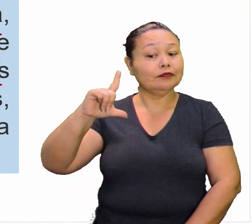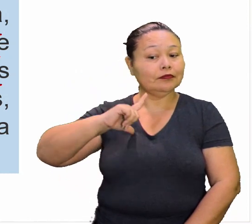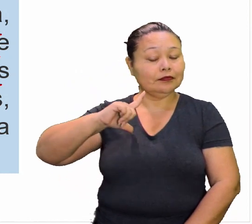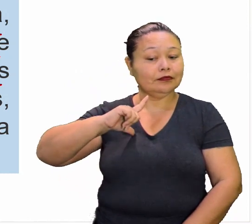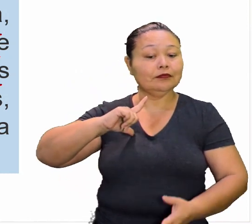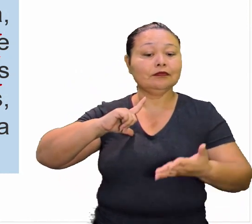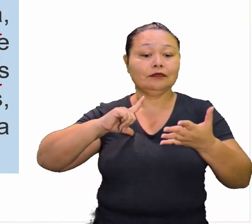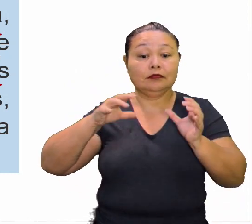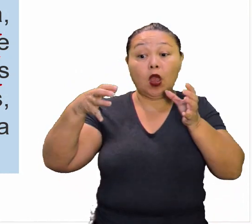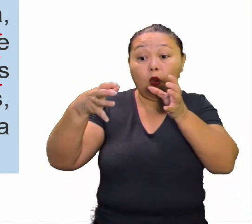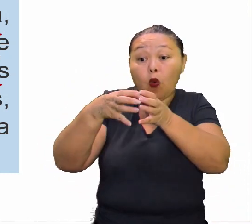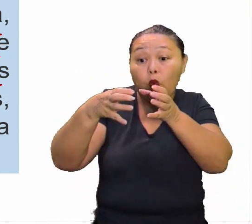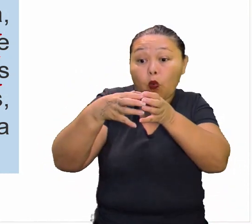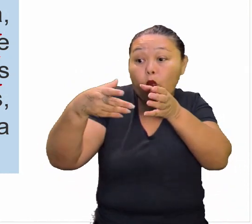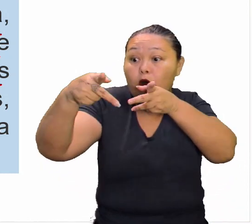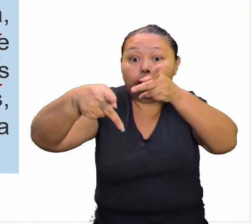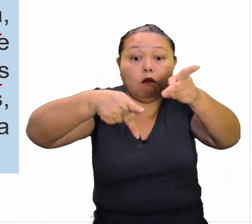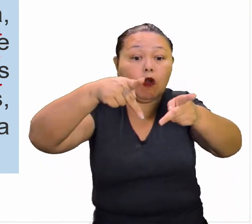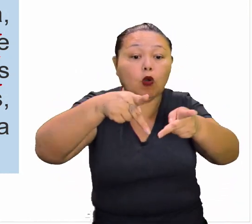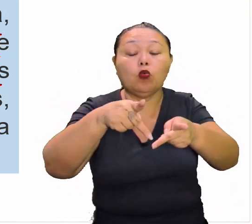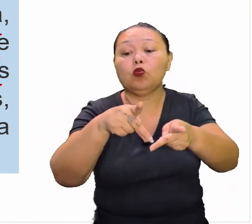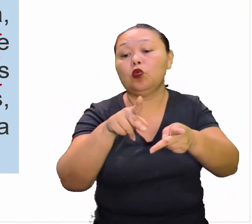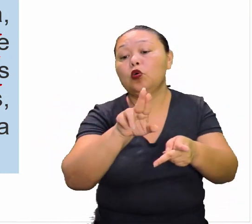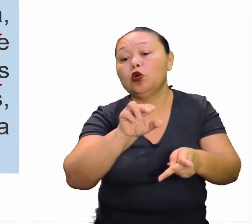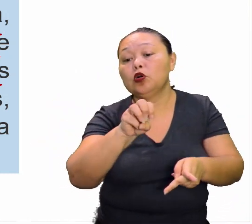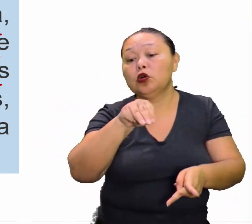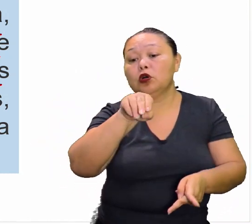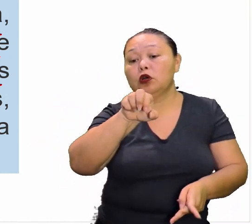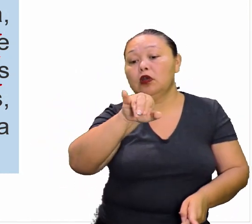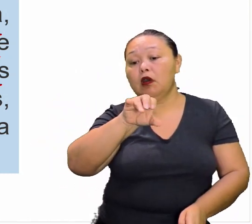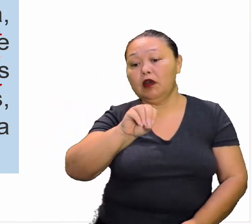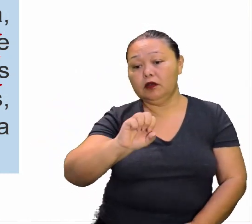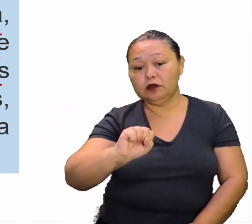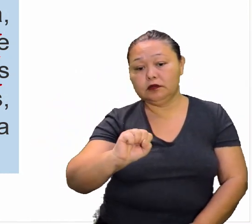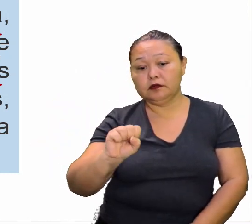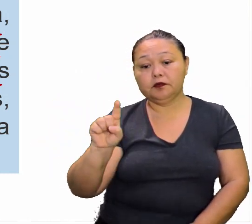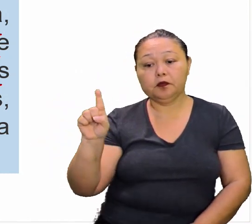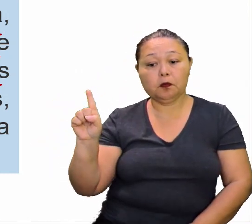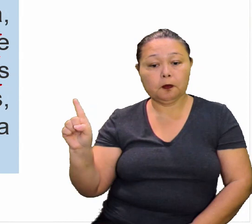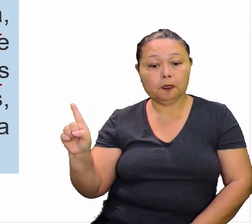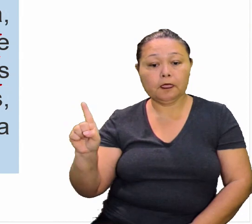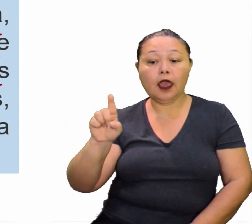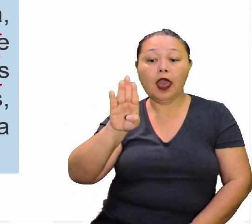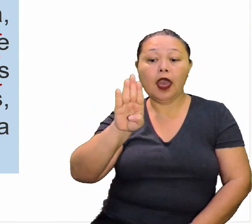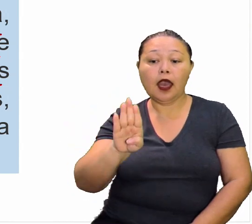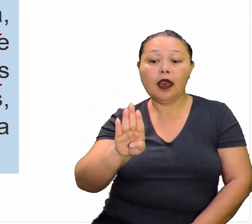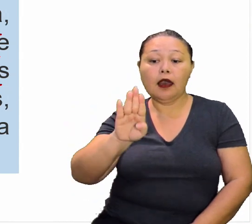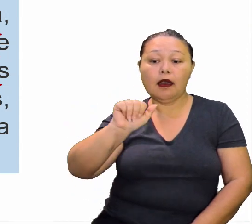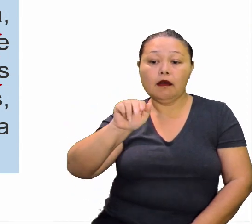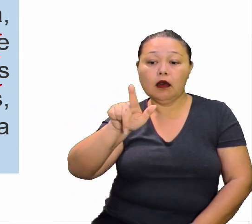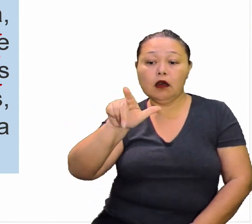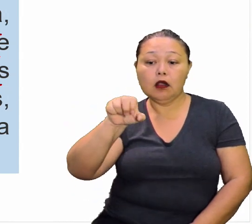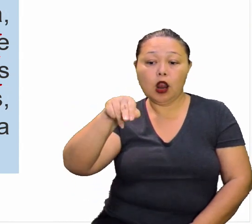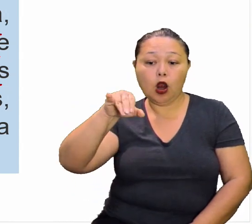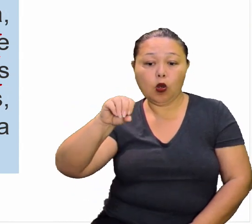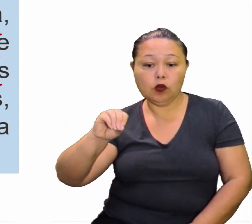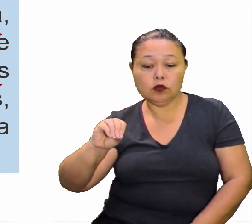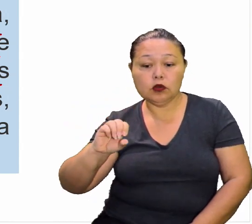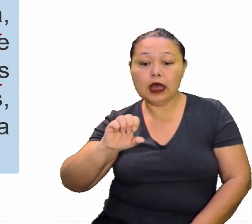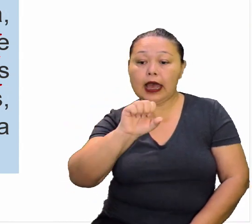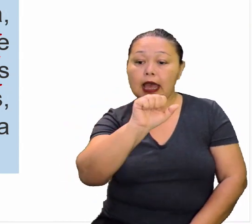tenho, nessa região, os povos, os sumérios, os